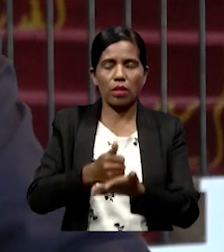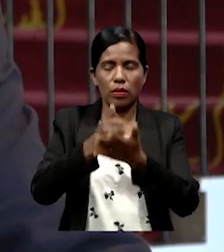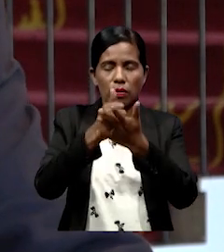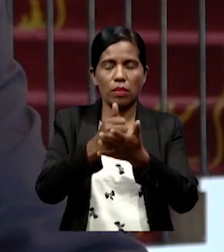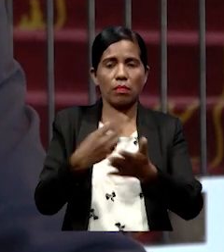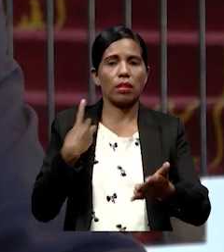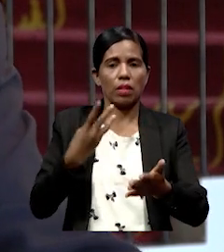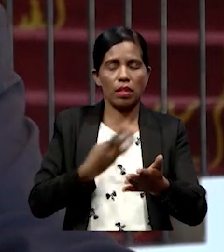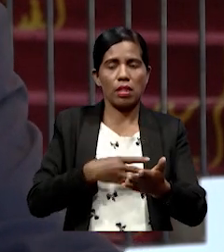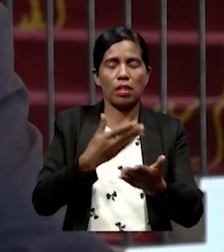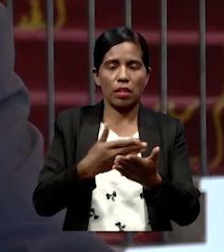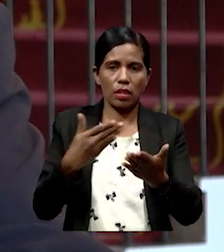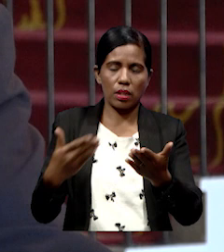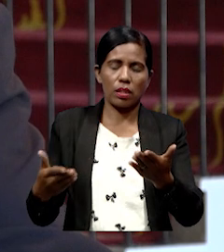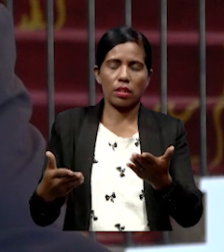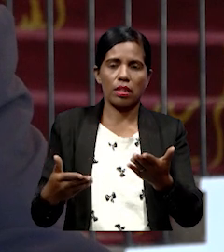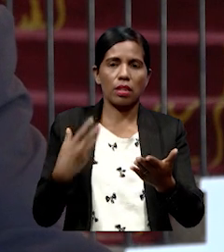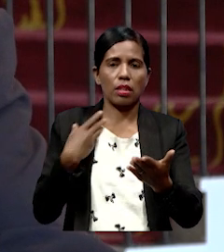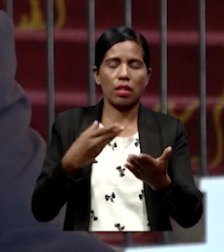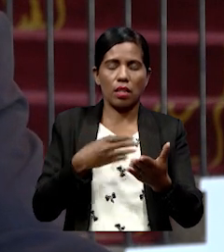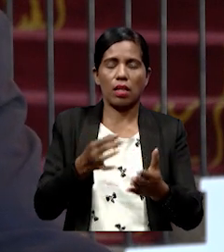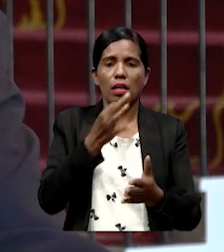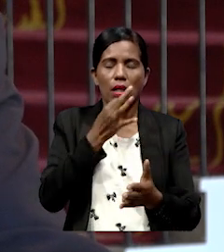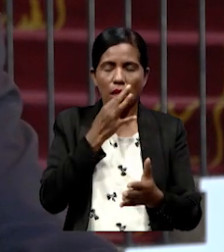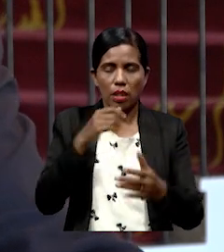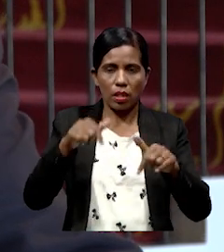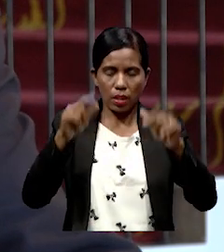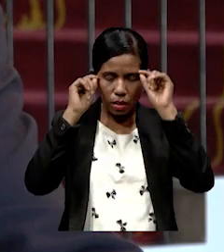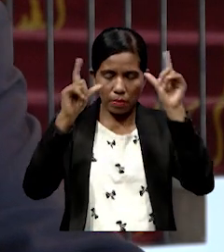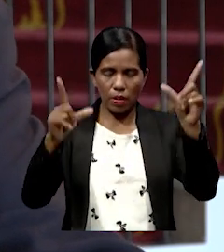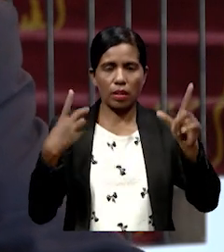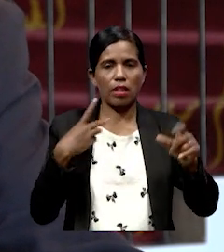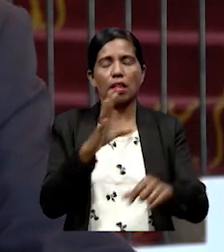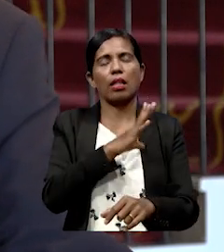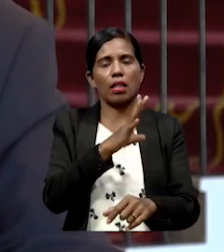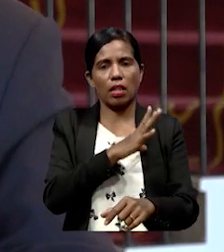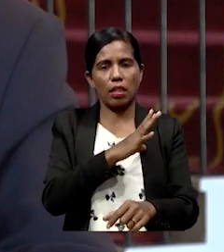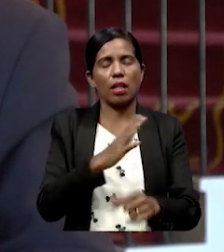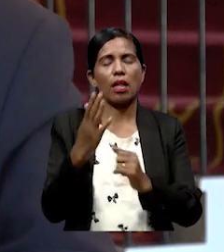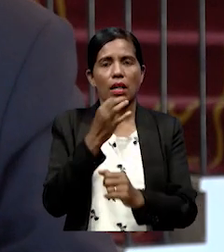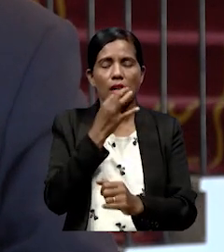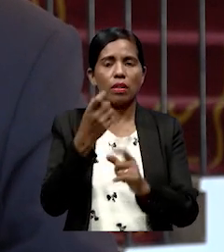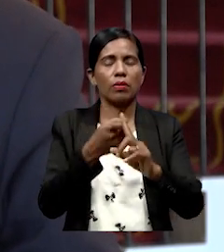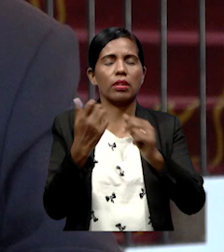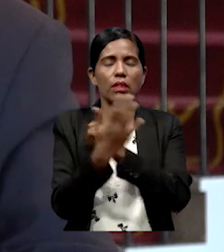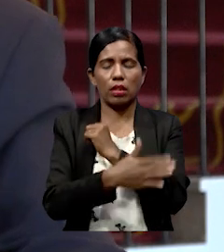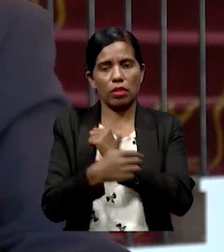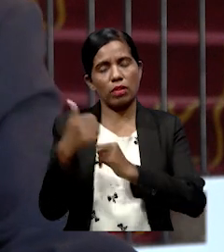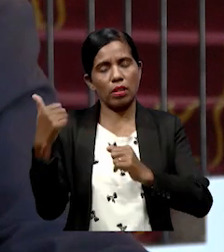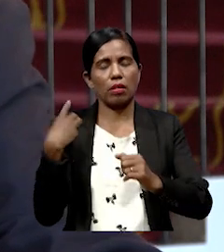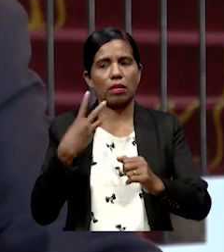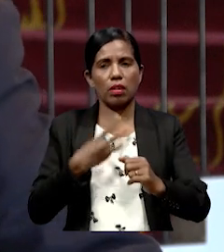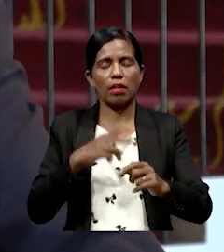local. Tama se ita ni hindi buat ni be mahi si liur, ita la prekupa ho buat ni be herai lara, la roma ita abaira mate